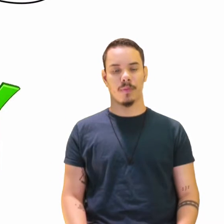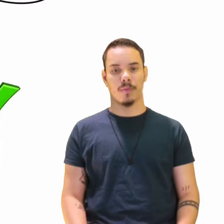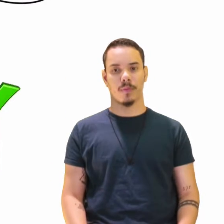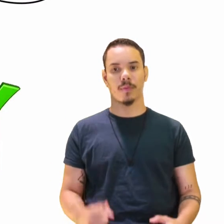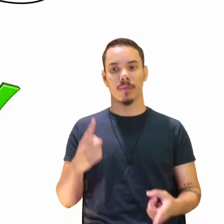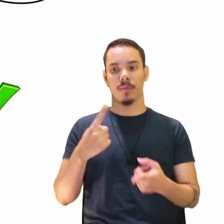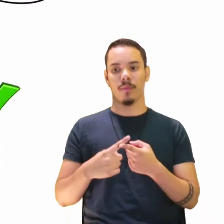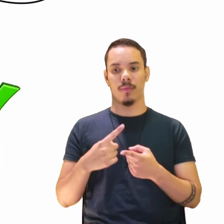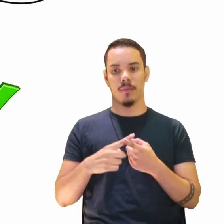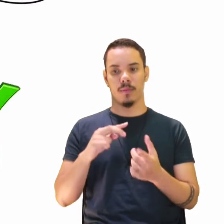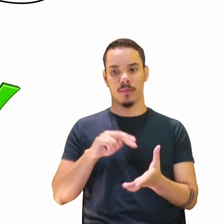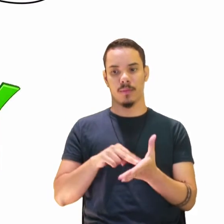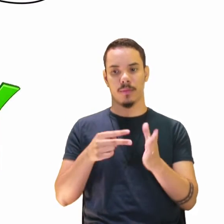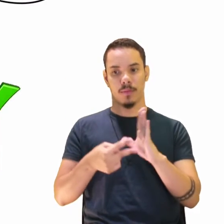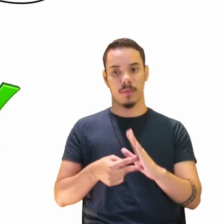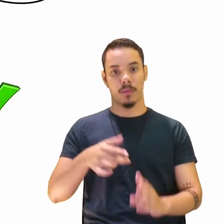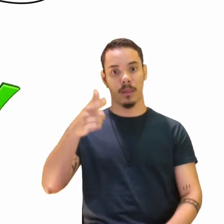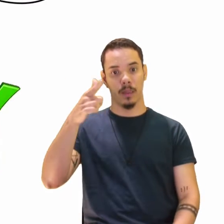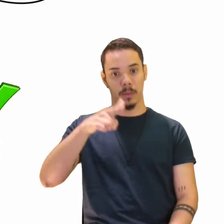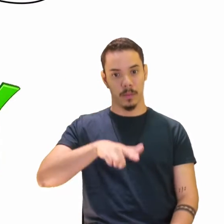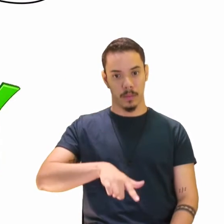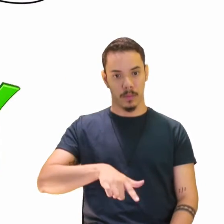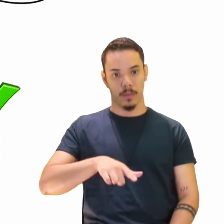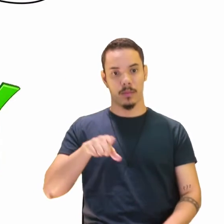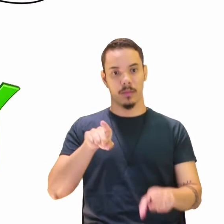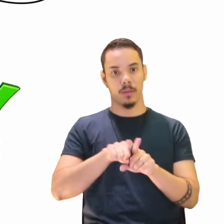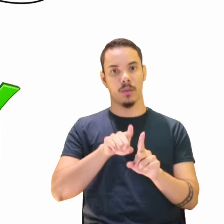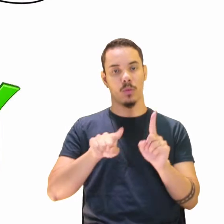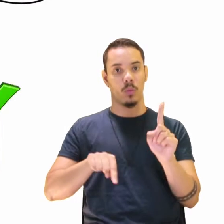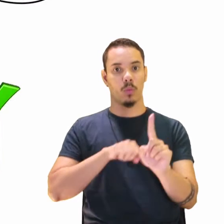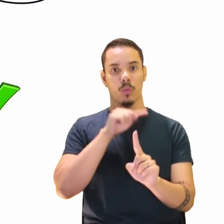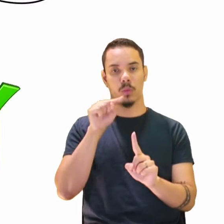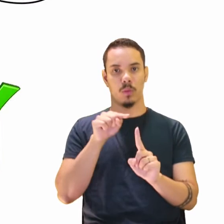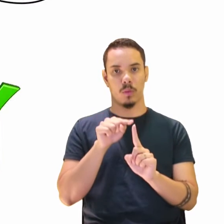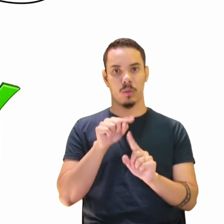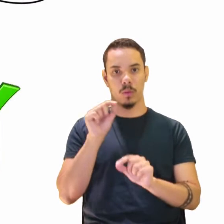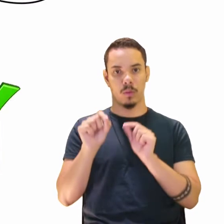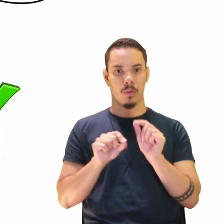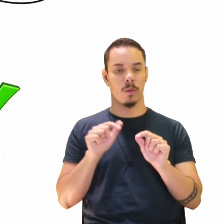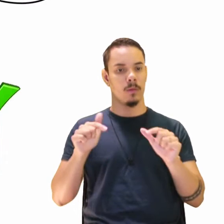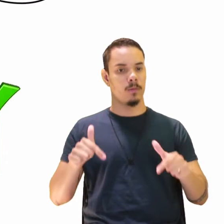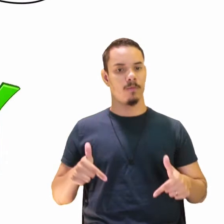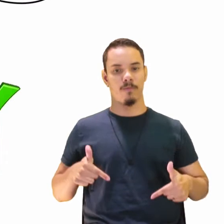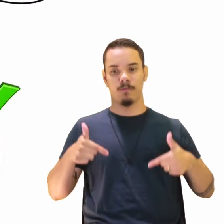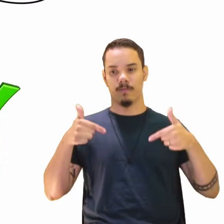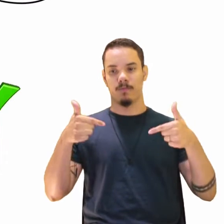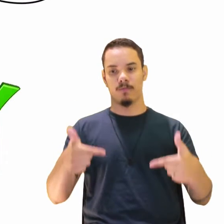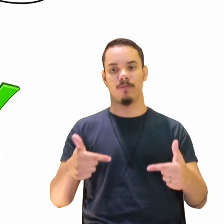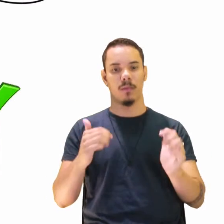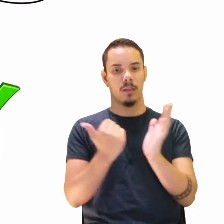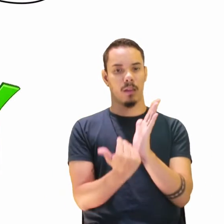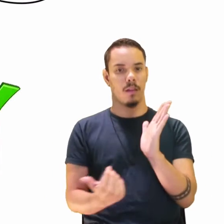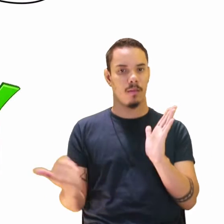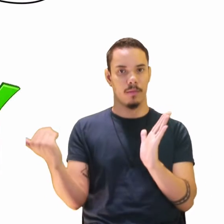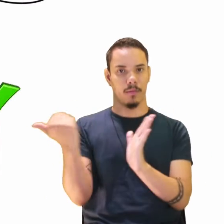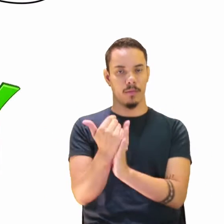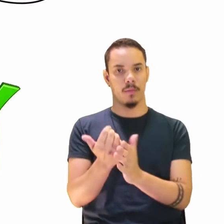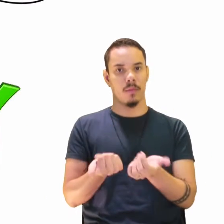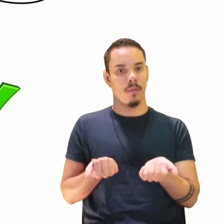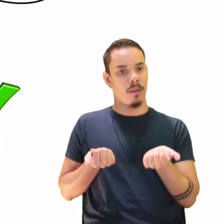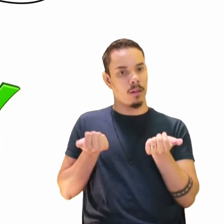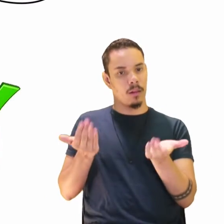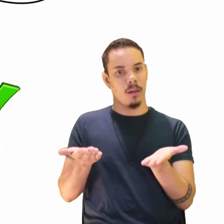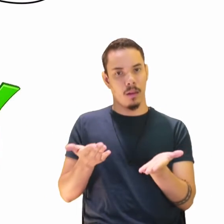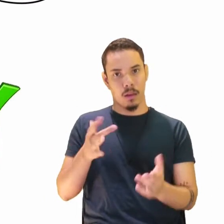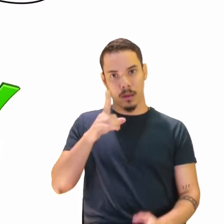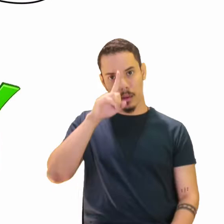a repetição e o objetivo é enfatizar, dar ênfase à ideia